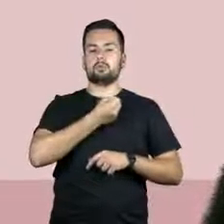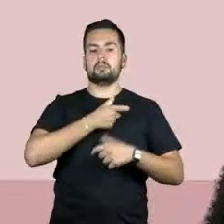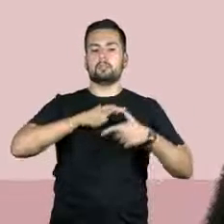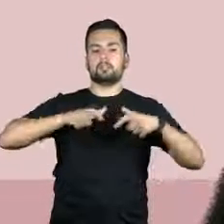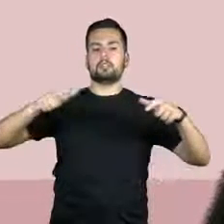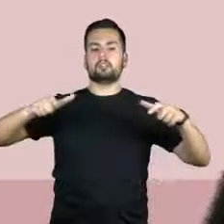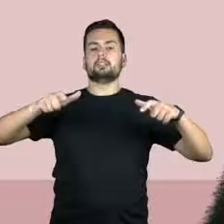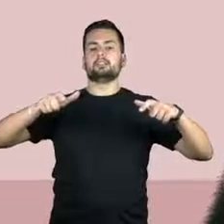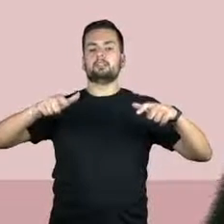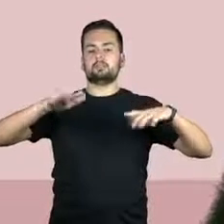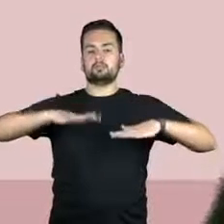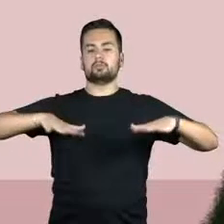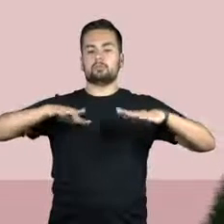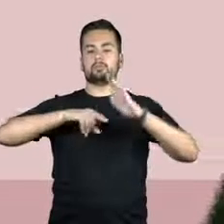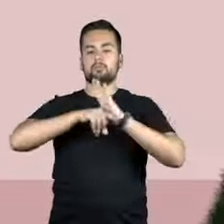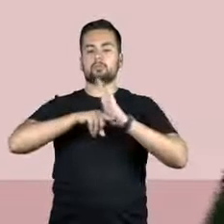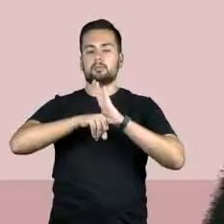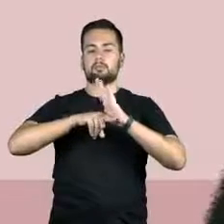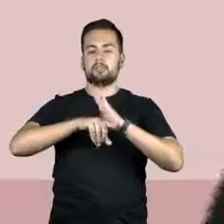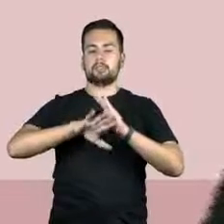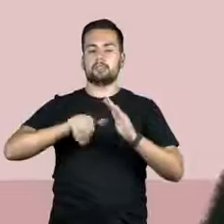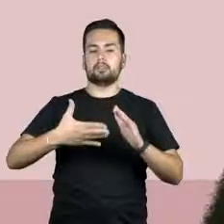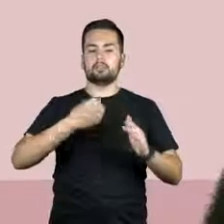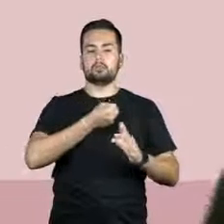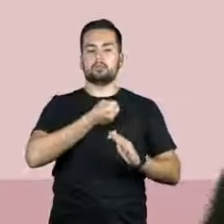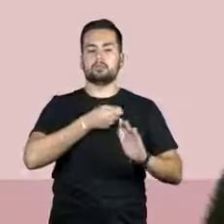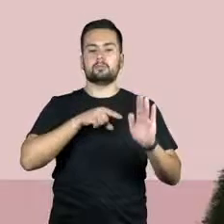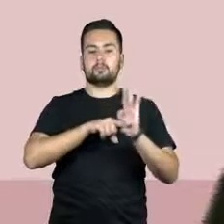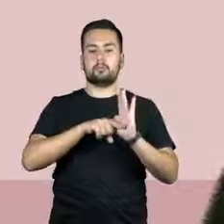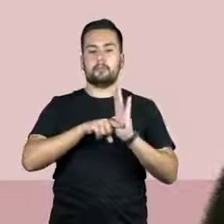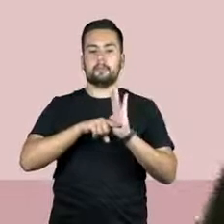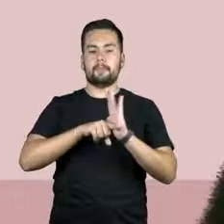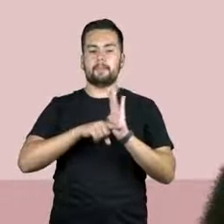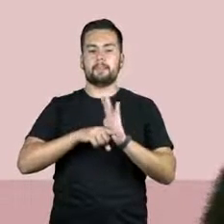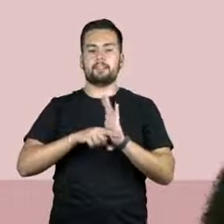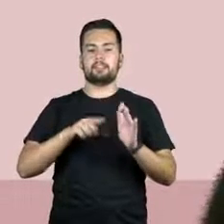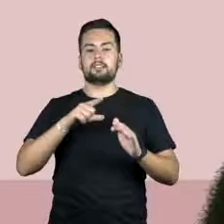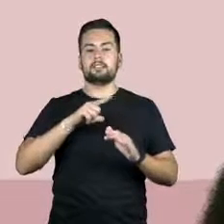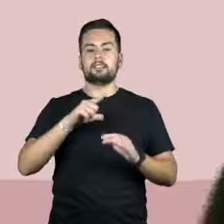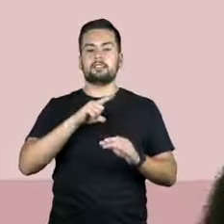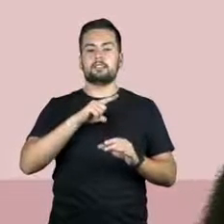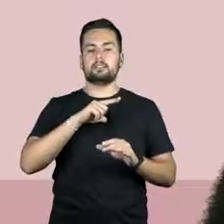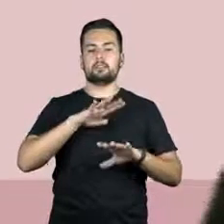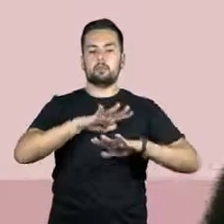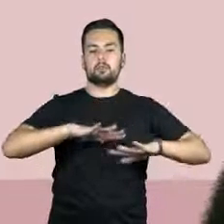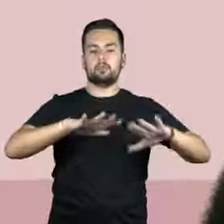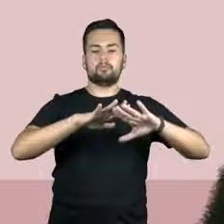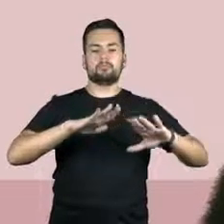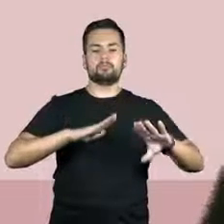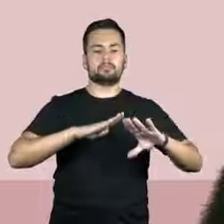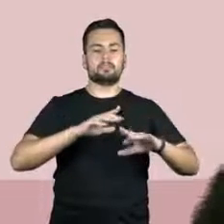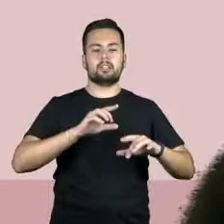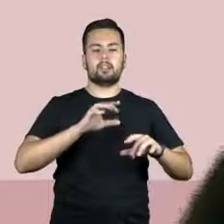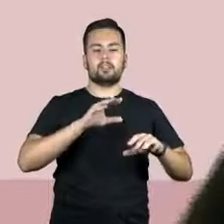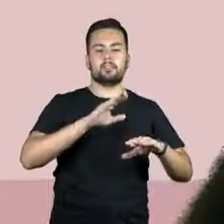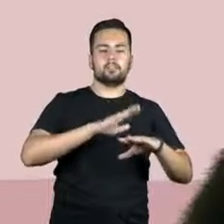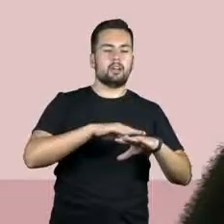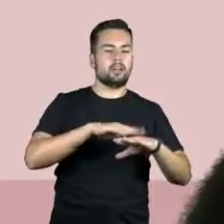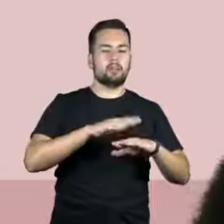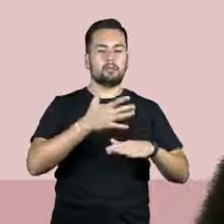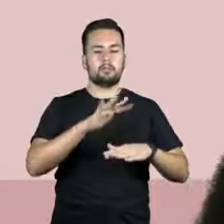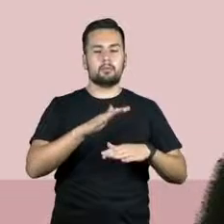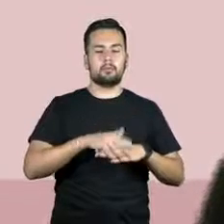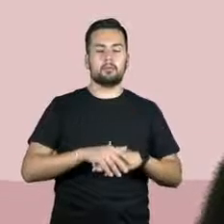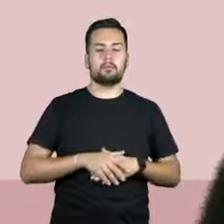tá? Sondagens do solo, um número de sondagens que ele não abrange muito bem aqui esse entorno. Tá? Isso aqui também foi feito